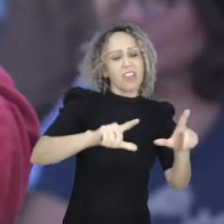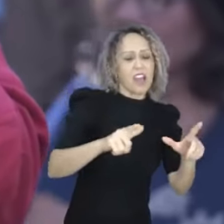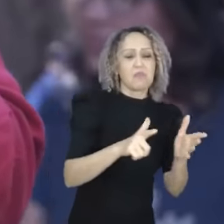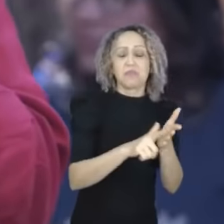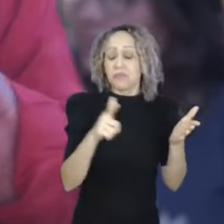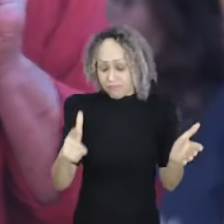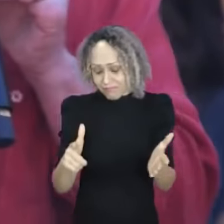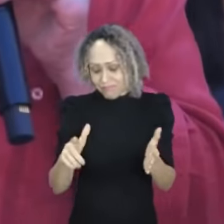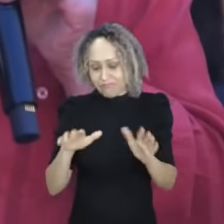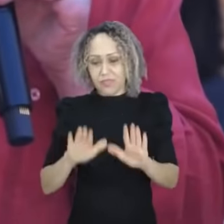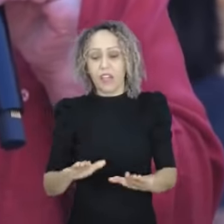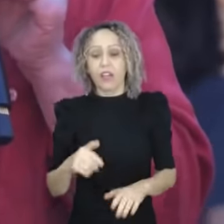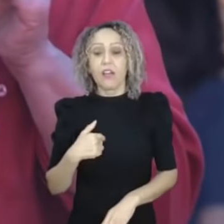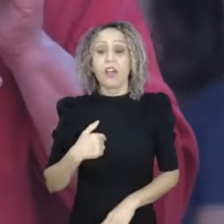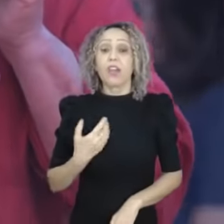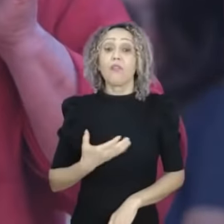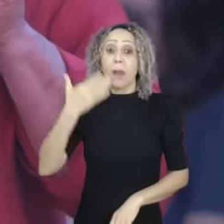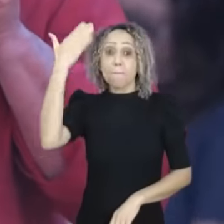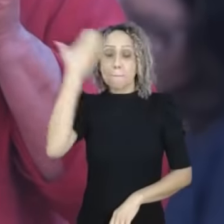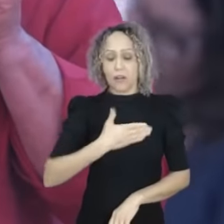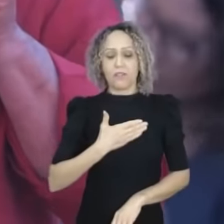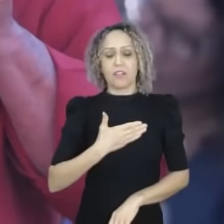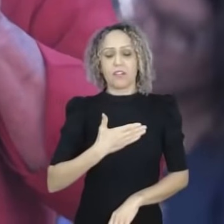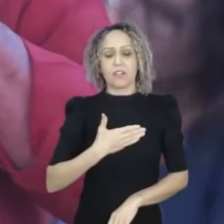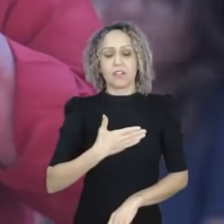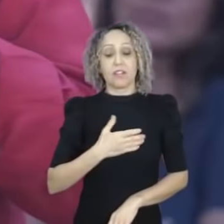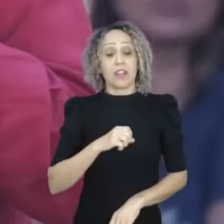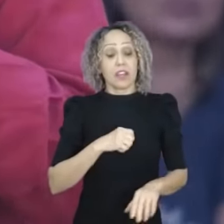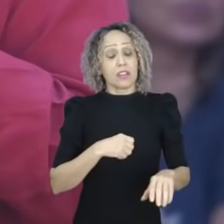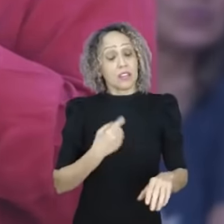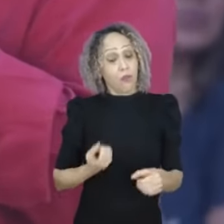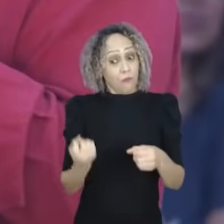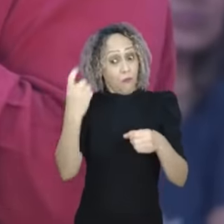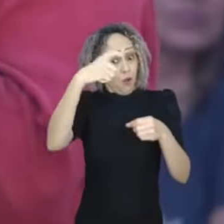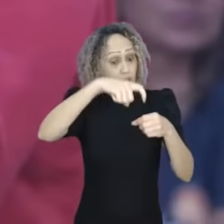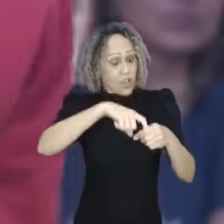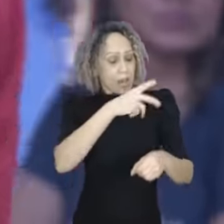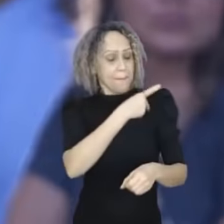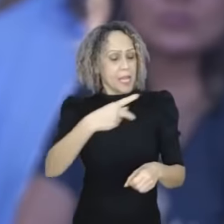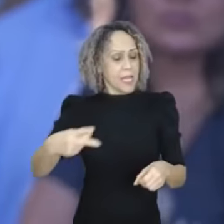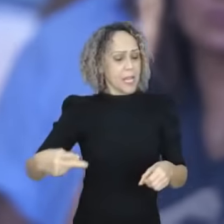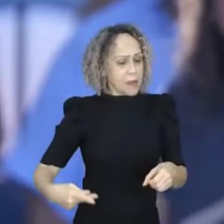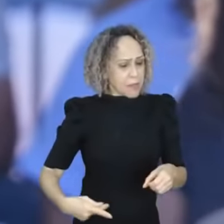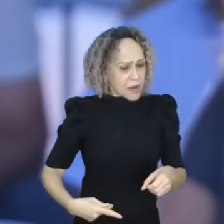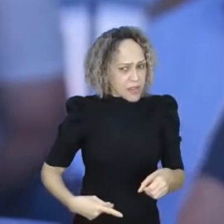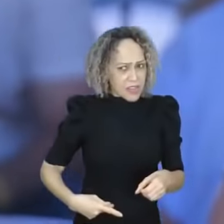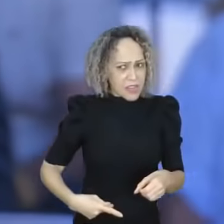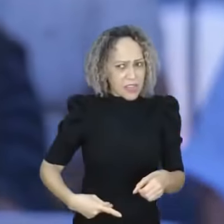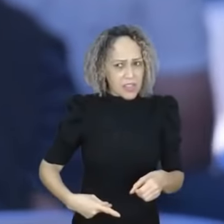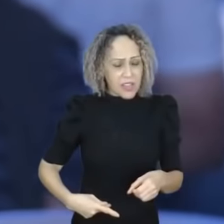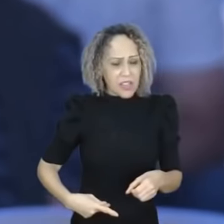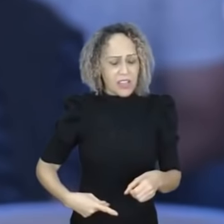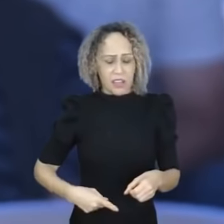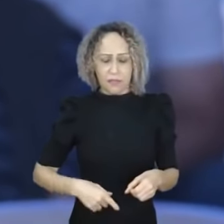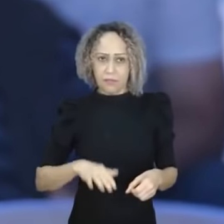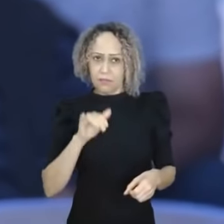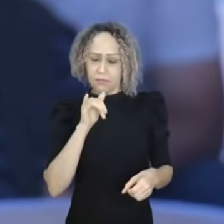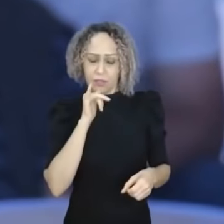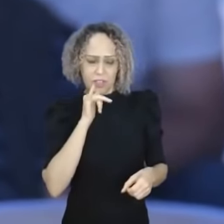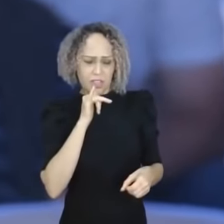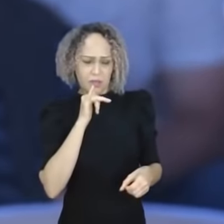provar, voltando à presidência da República, que eu não li todos os livros que os outros presidentes já